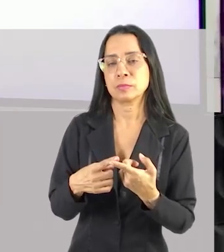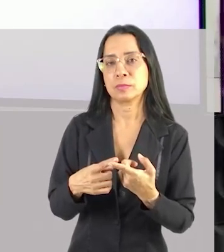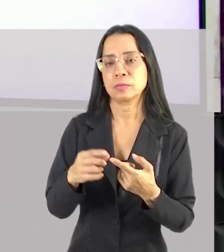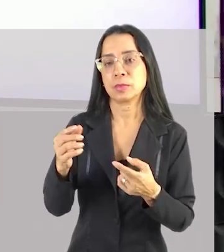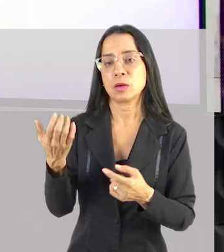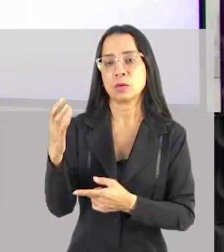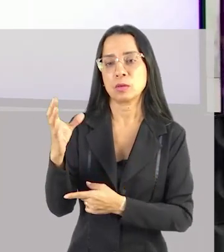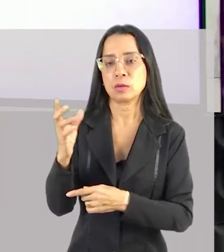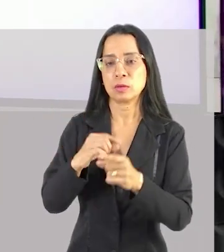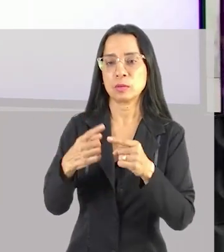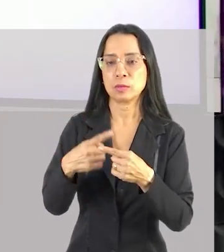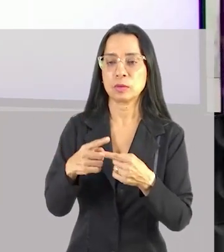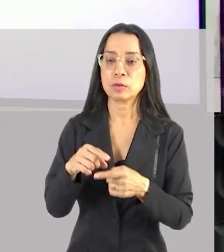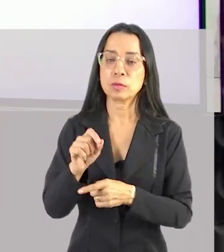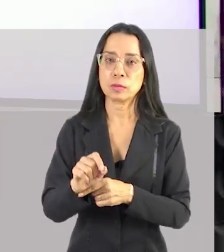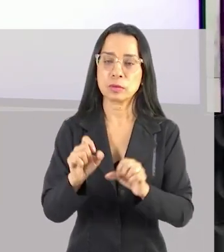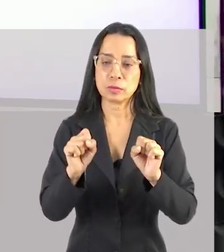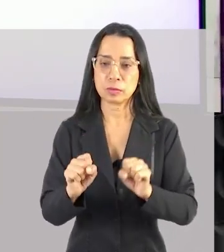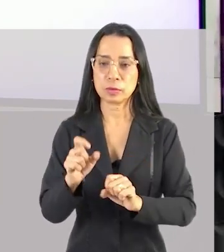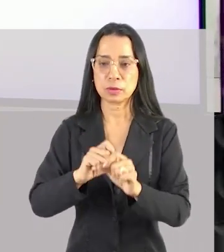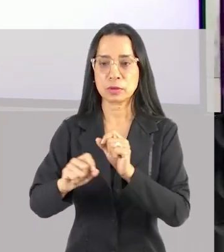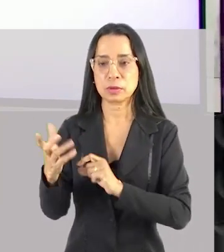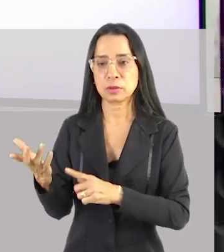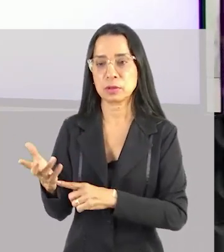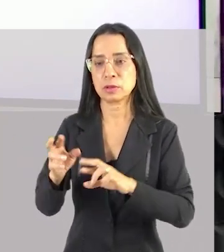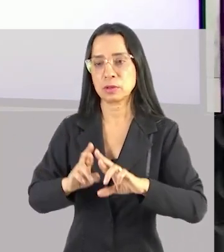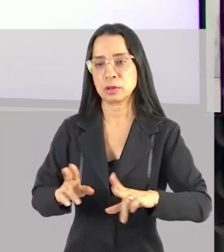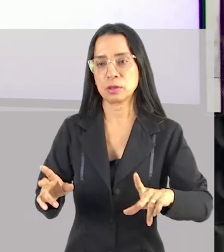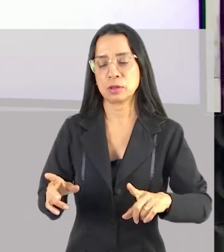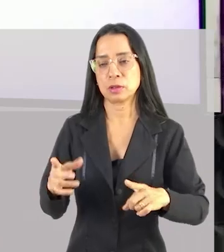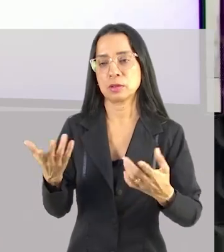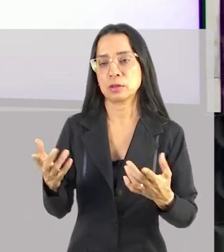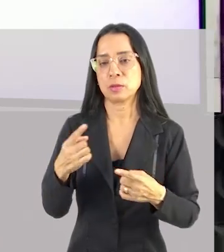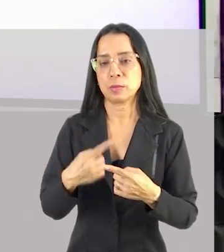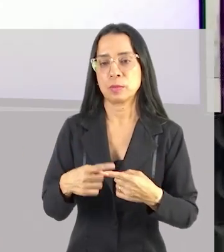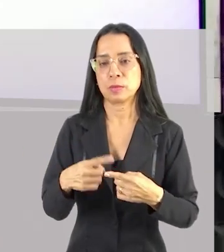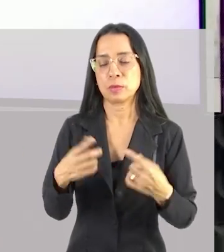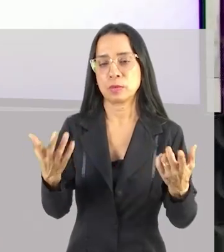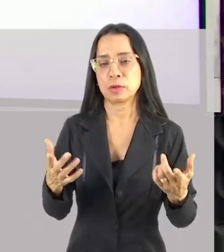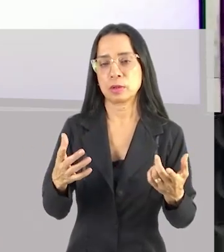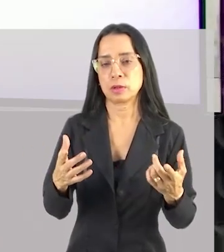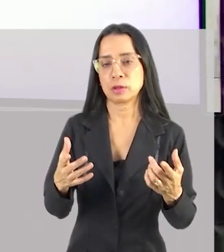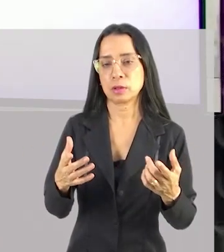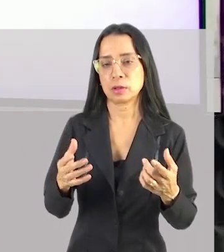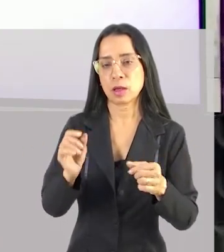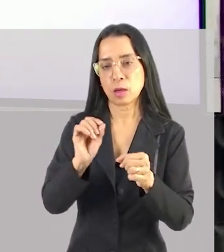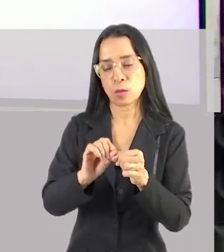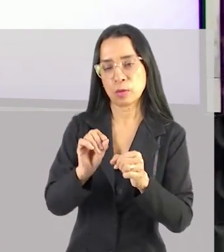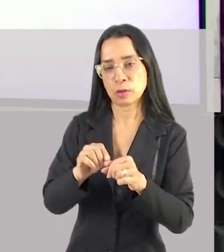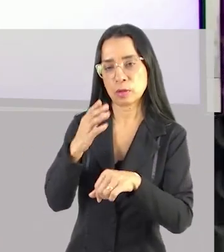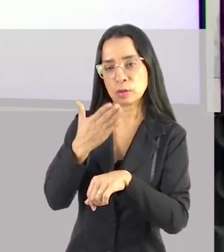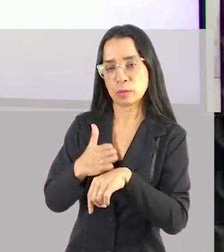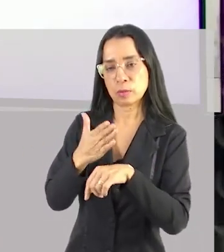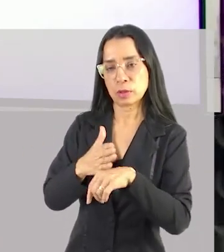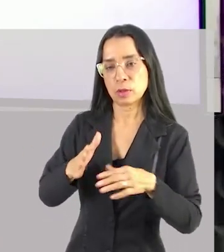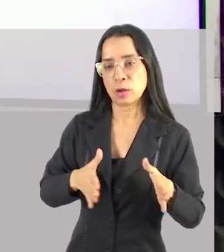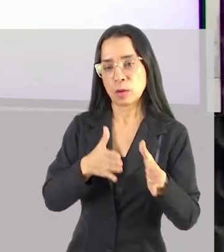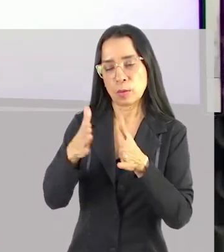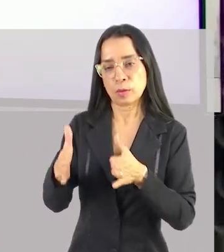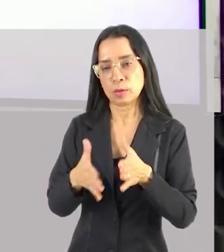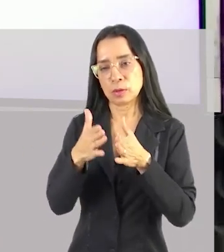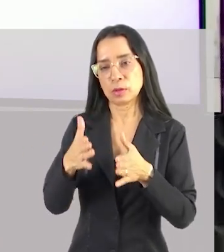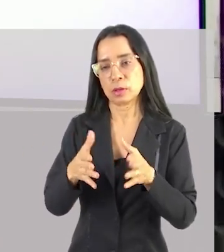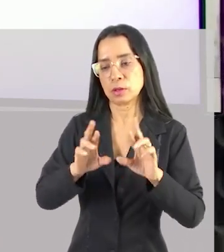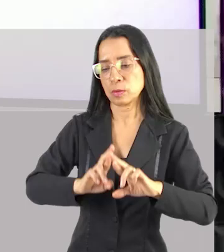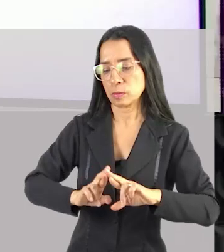é capaz de ser diferentemente, nem arte, porque o agir e o produzir são duas espécies diferentes